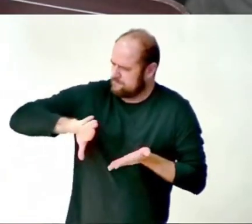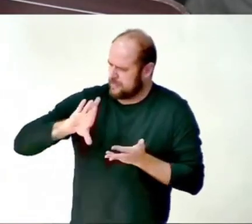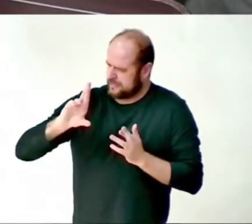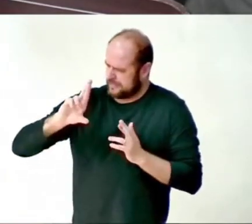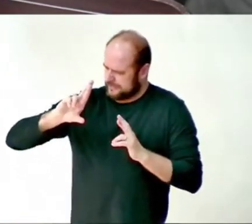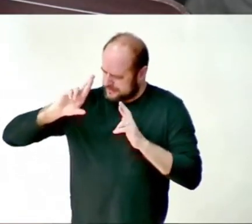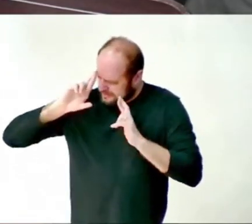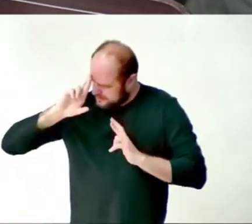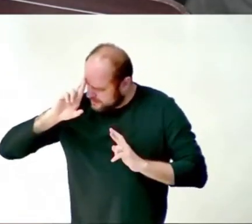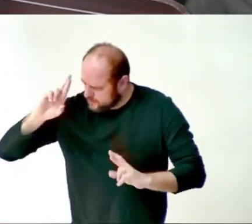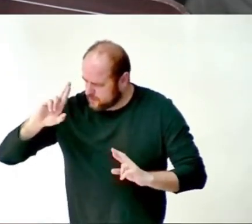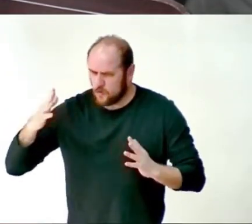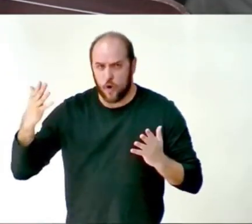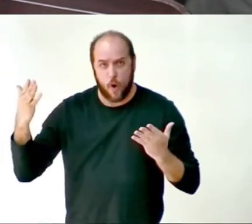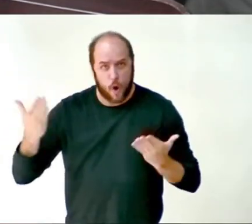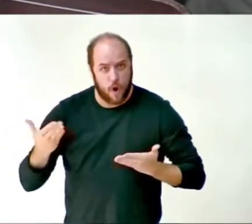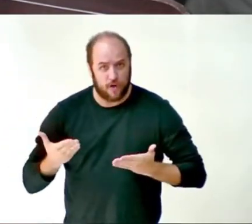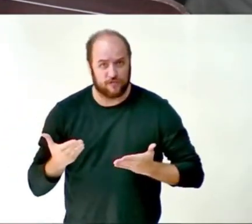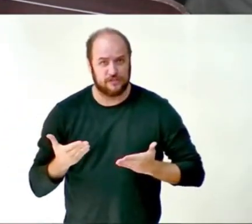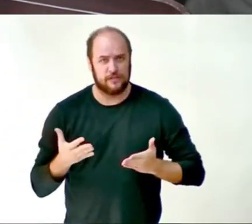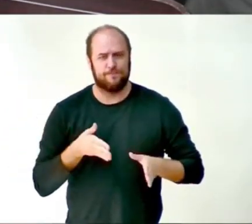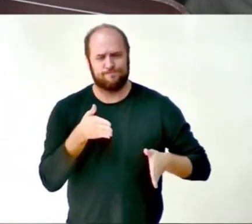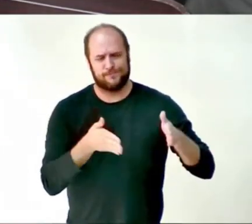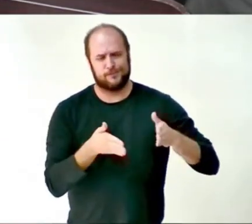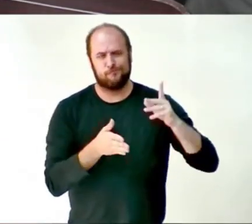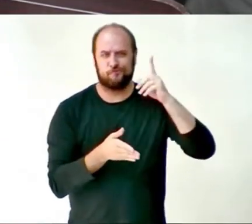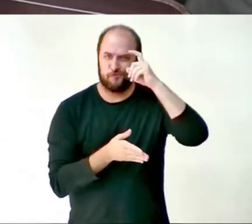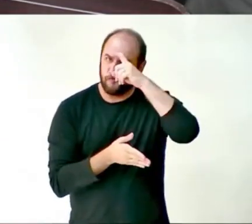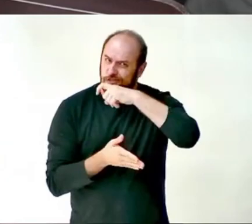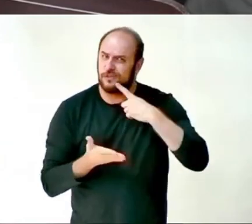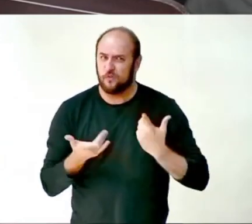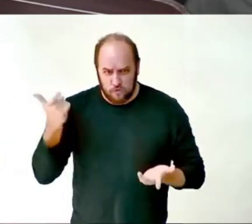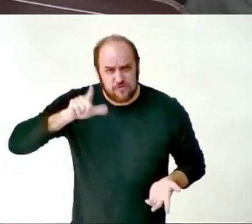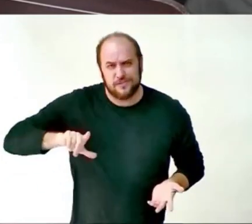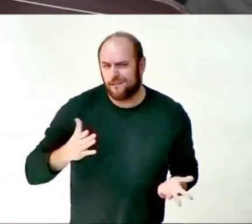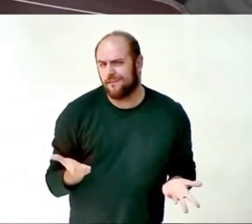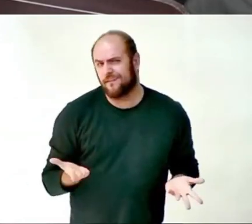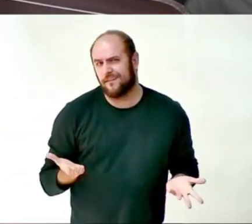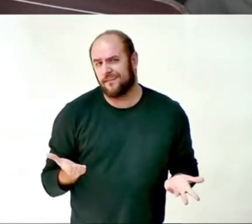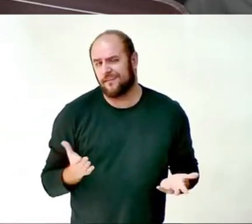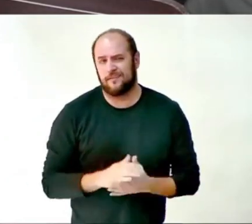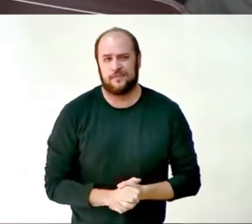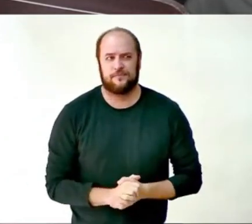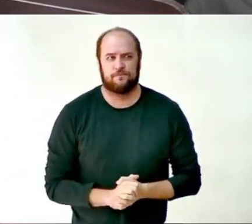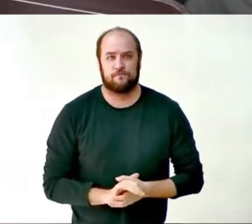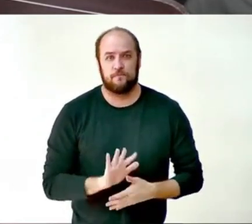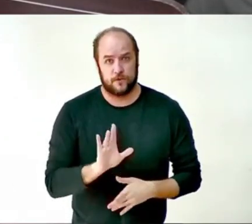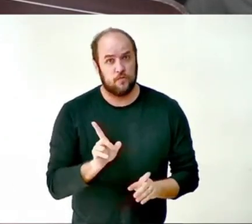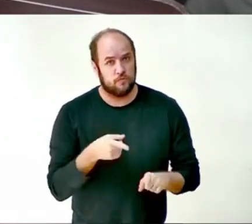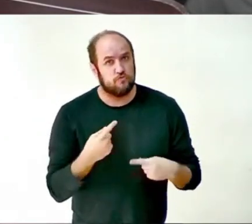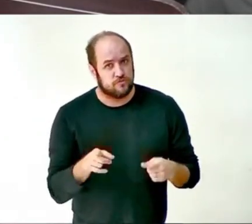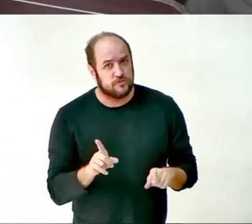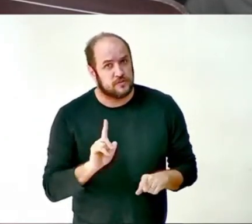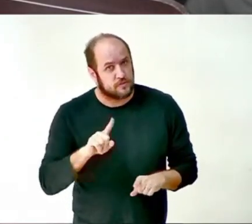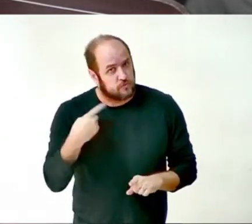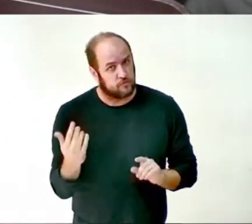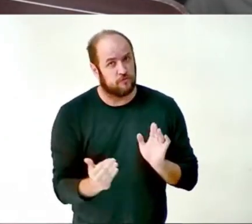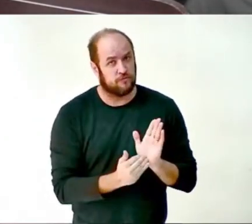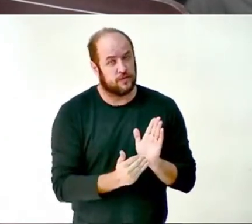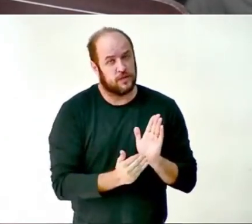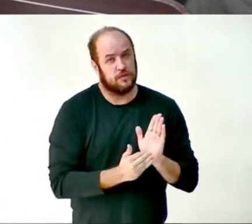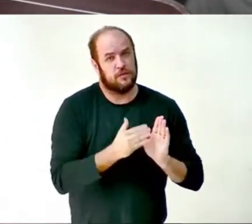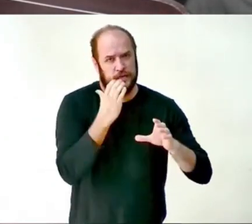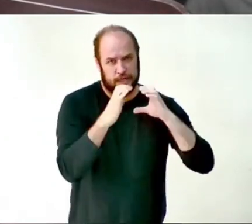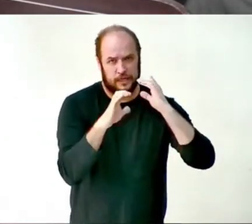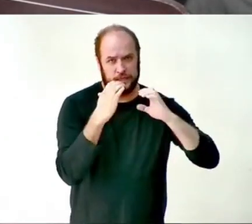Senhor em tempos bem adversos, em tempos bem difíceis? Tem um cântico, nós vamos cantar lá no final do